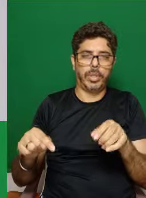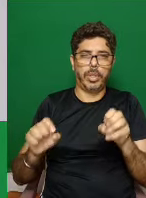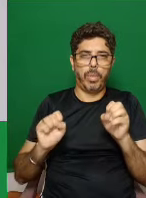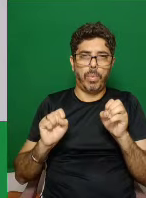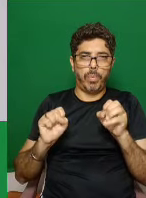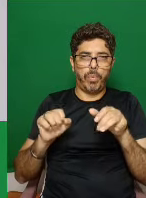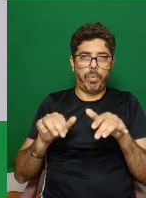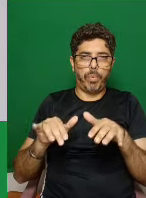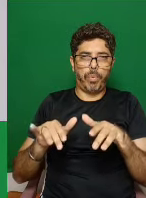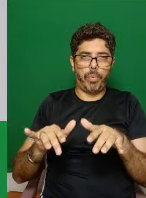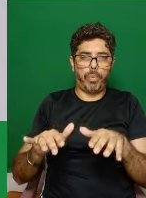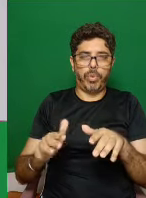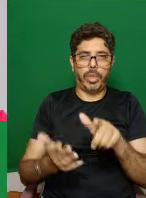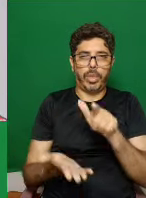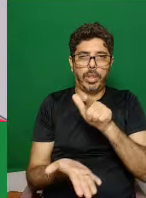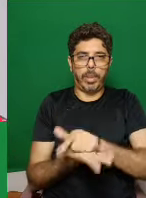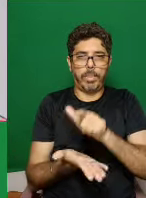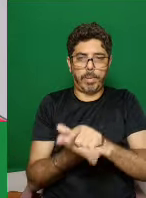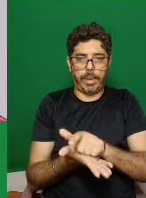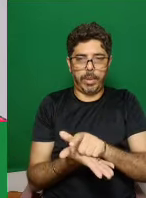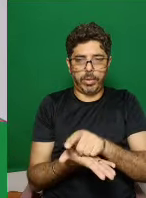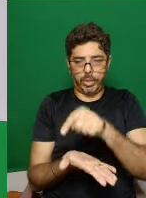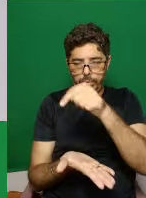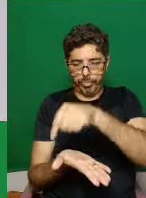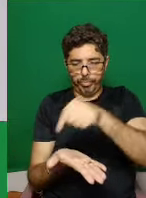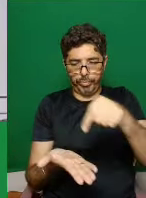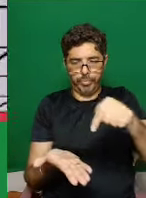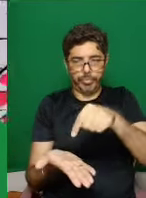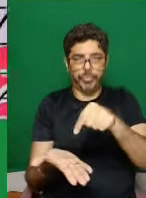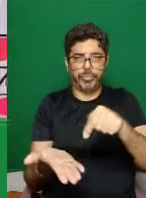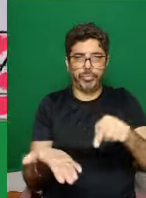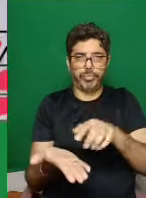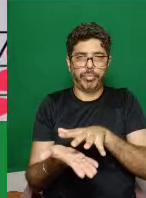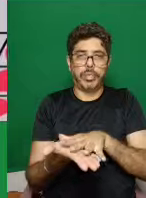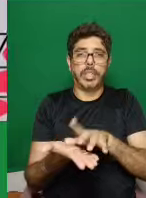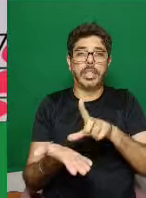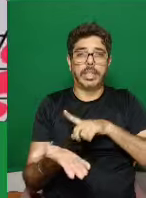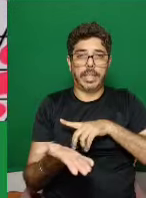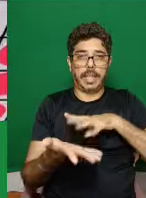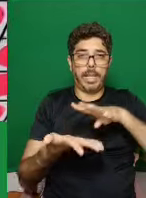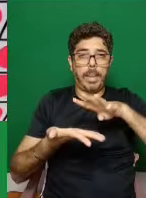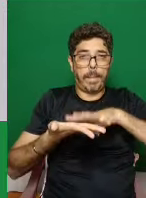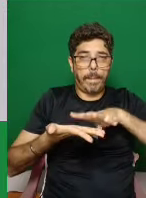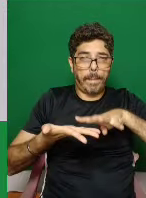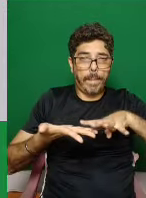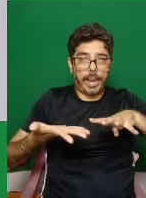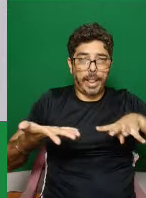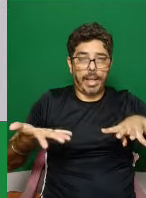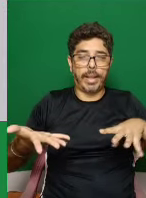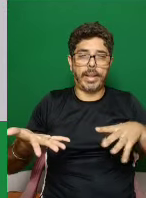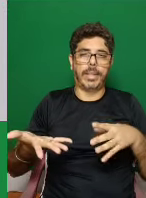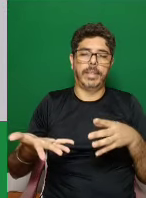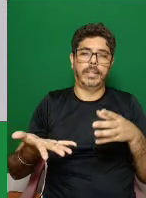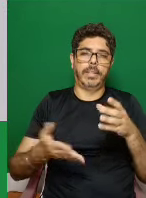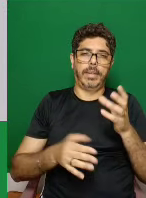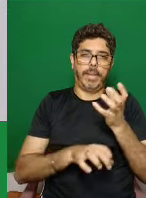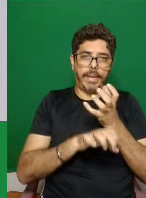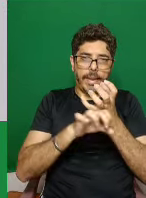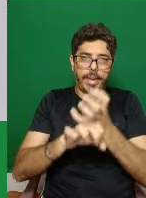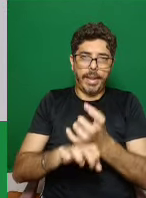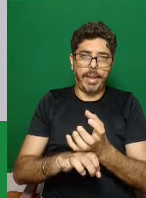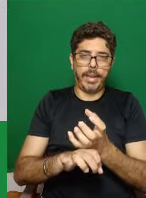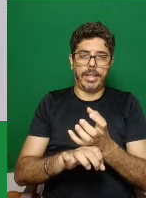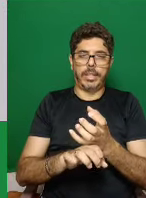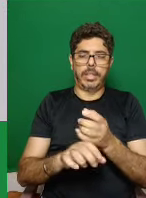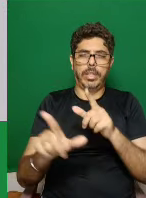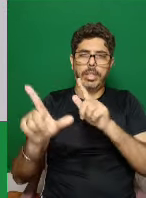são borrifadas diretamente no papel. E ao longo do seu trajeto, essas gotas passam entre placas também carregadas e